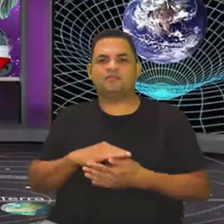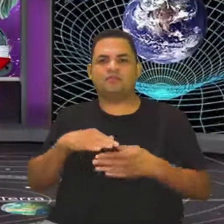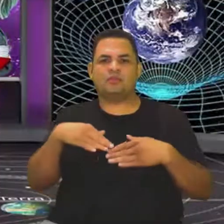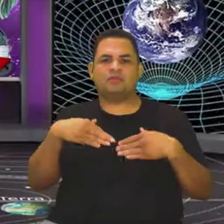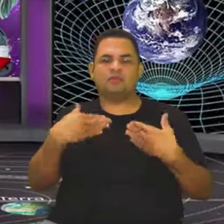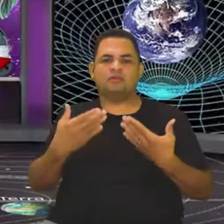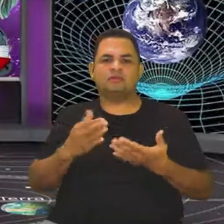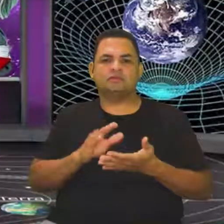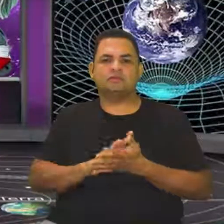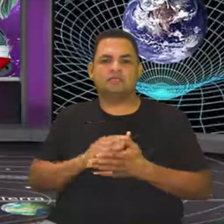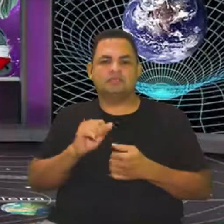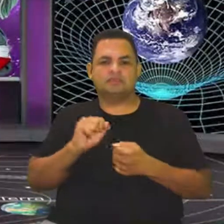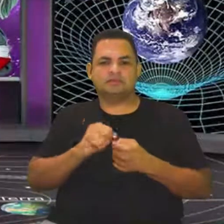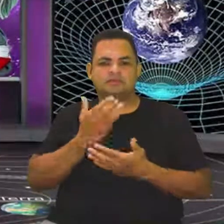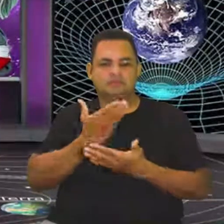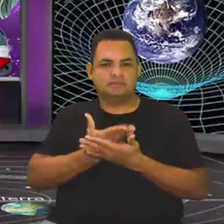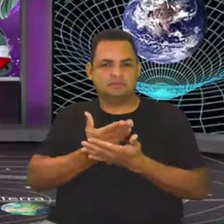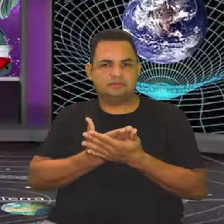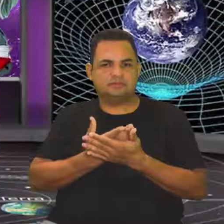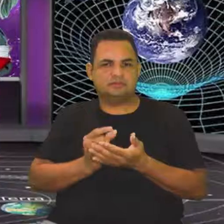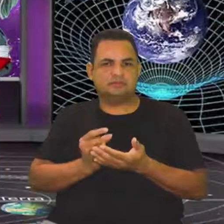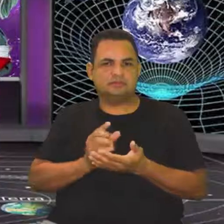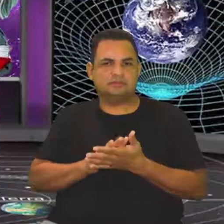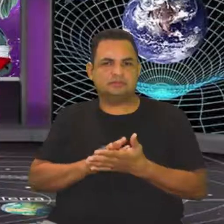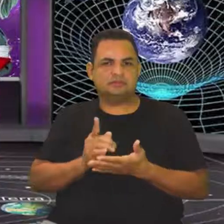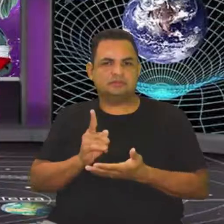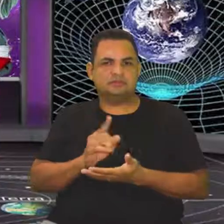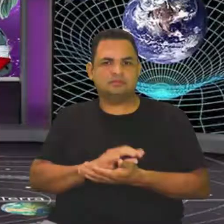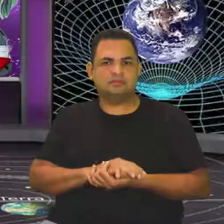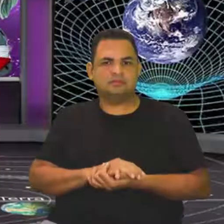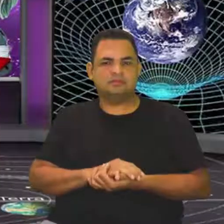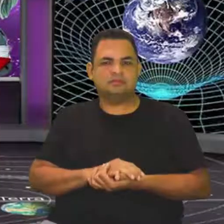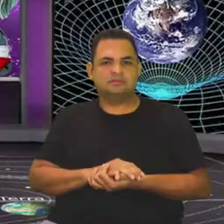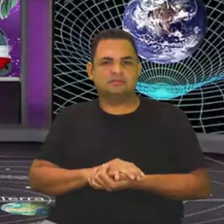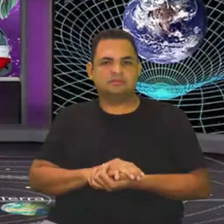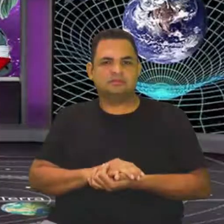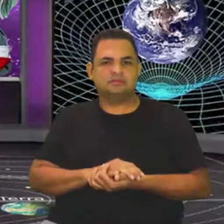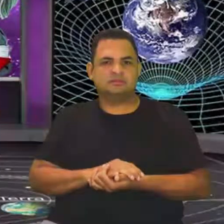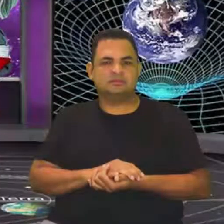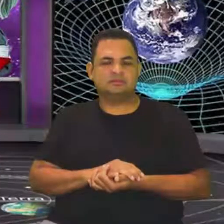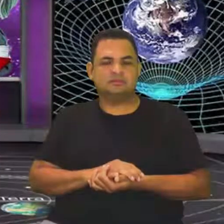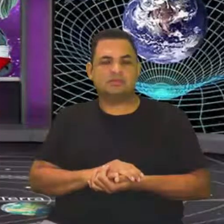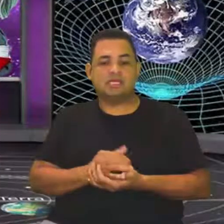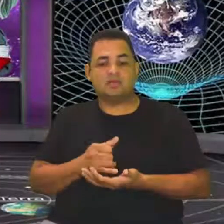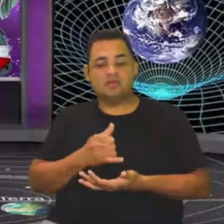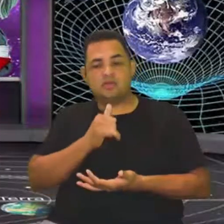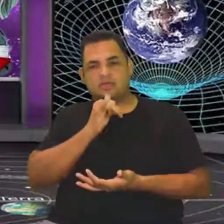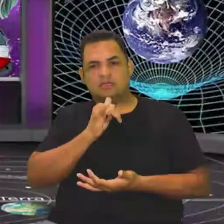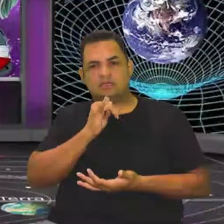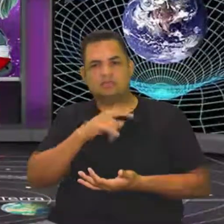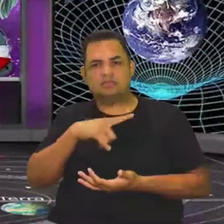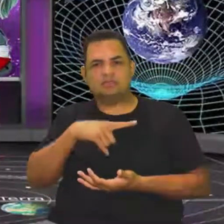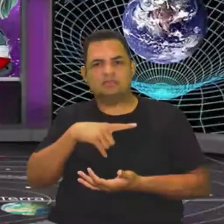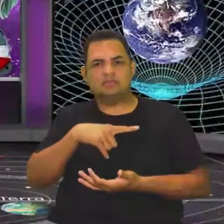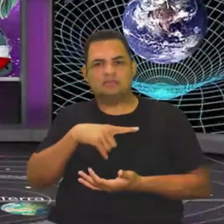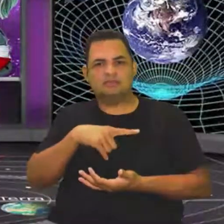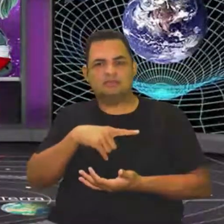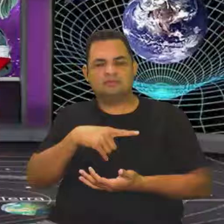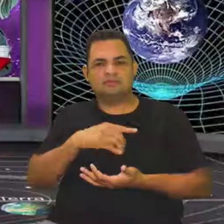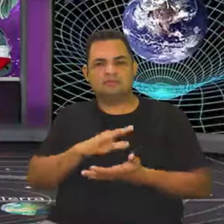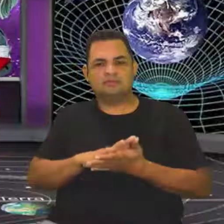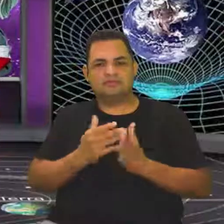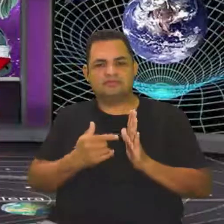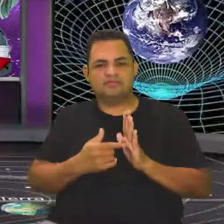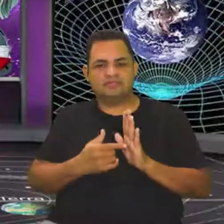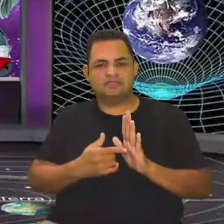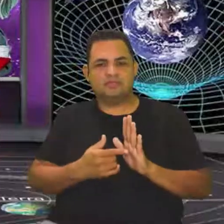fazendo a aulinha, alguns negocinhos perderam efeito, tá? Então, se nos exemplos aí tiver os spoilers, não se preocupa não que eu vou explicar